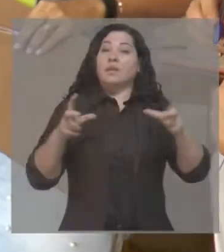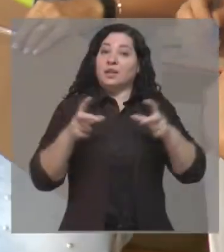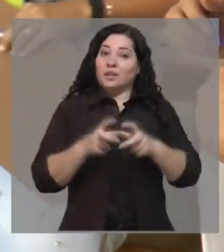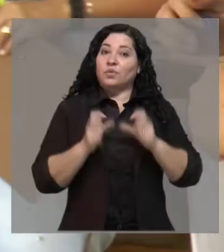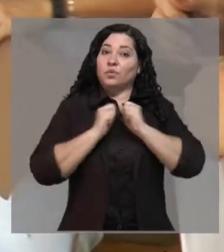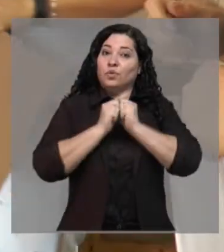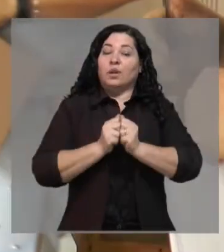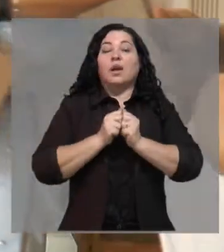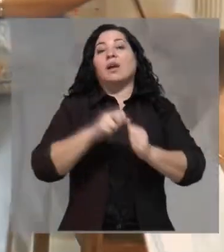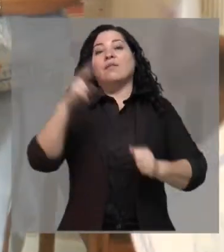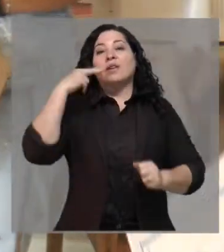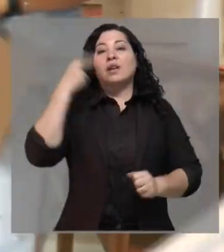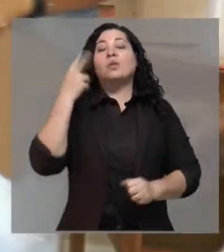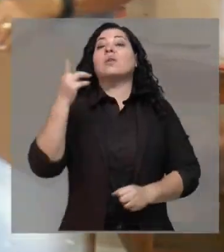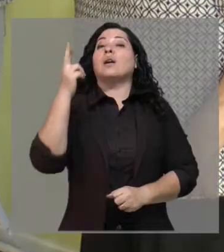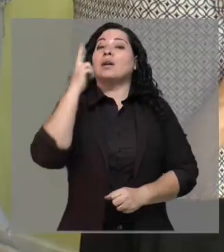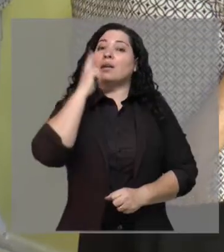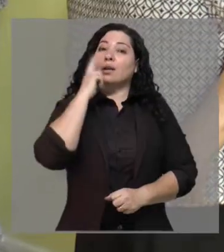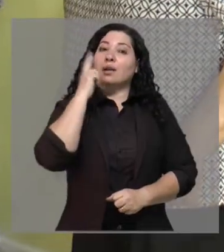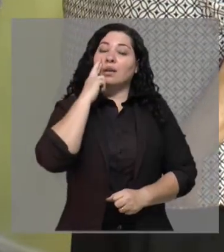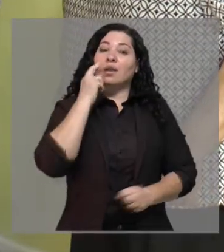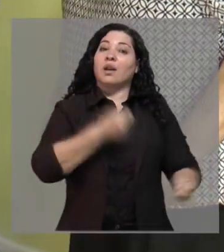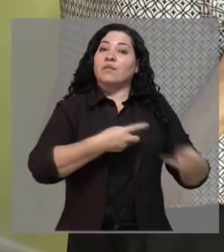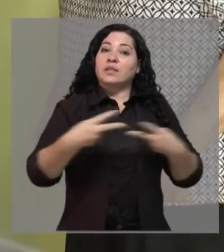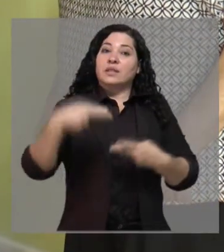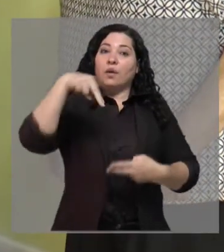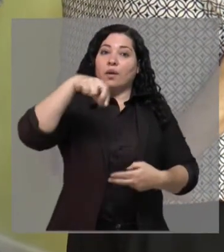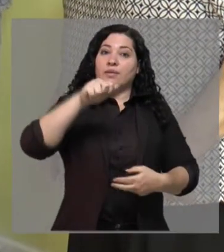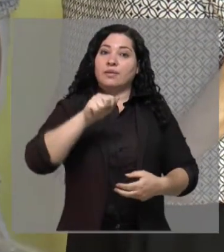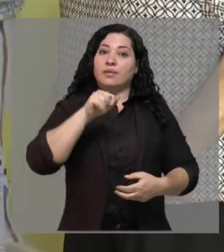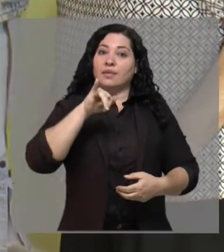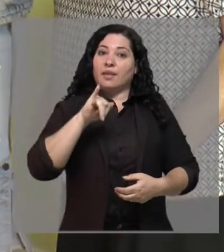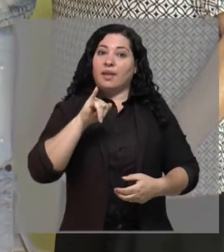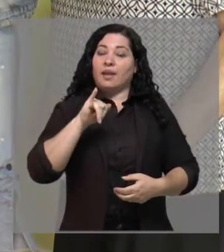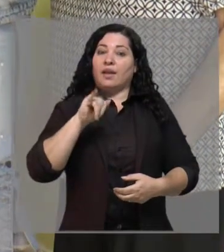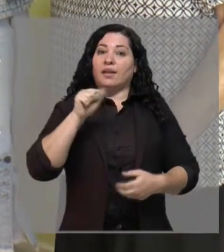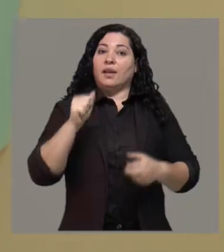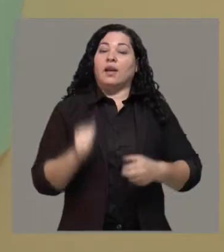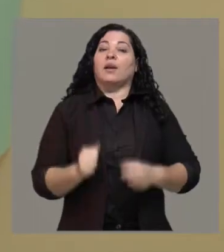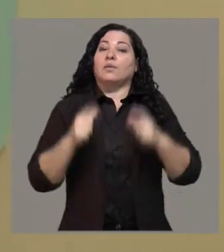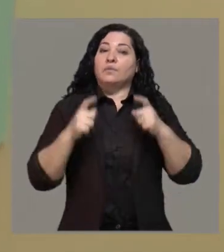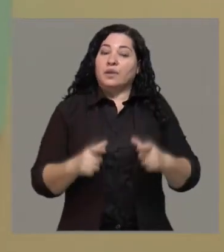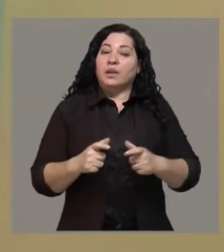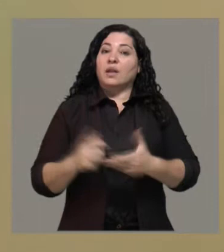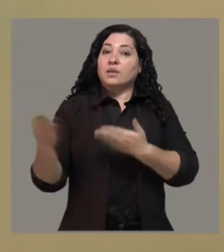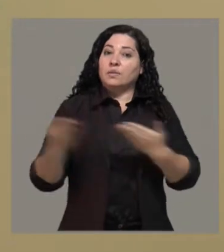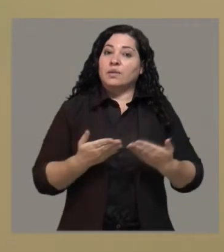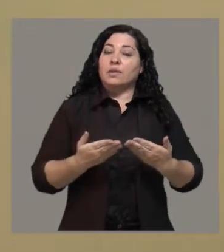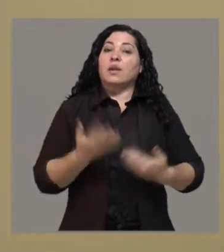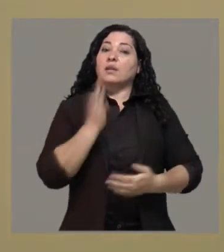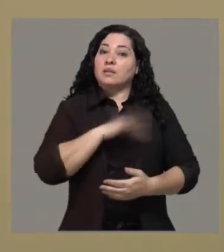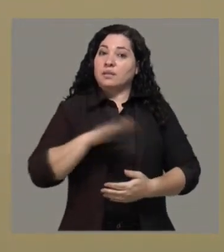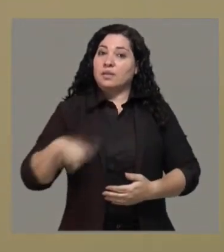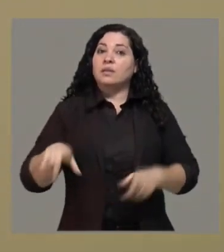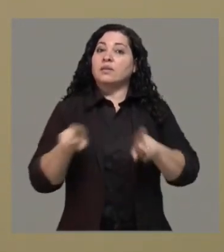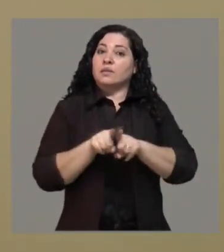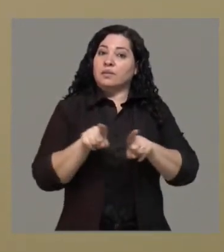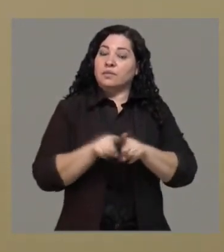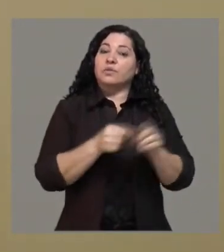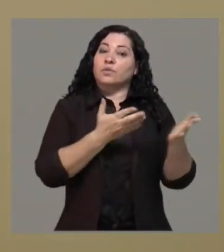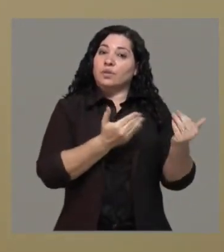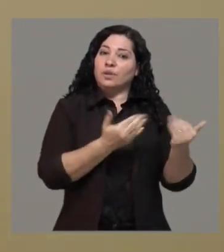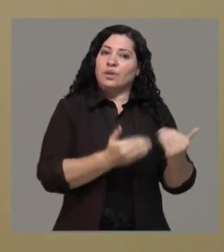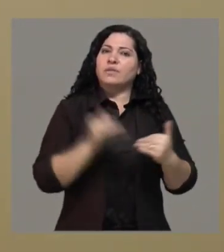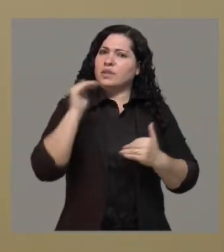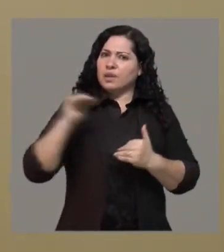A TV Câmara acompanhou a vereadora Raquel Espada durante visita ao NAIA, o Núcleo de Atendimento à Infância, Adolescência